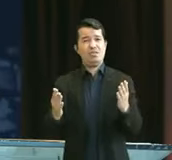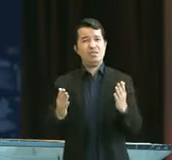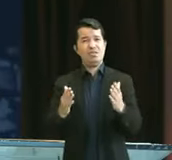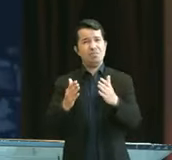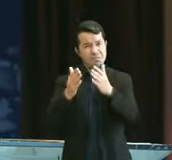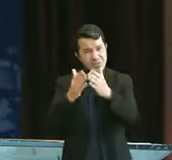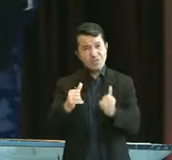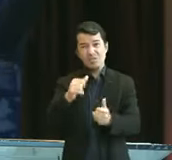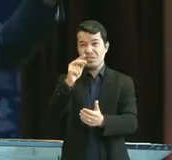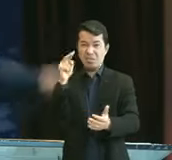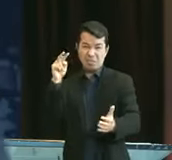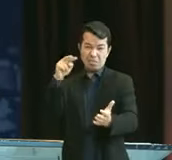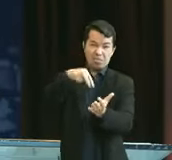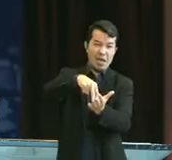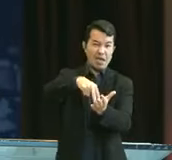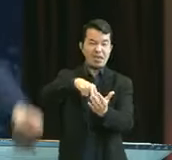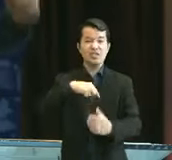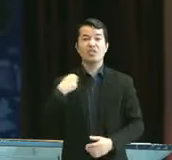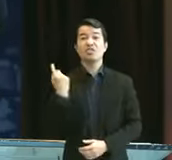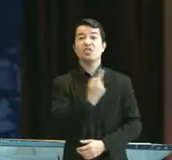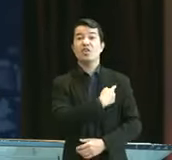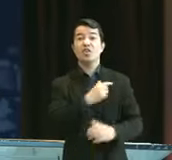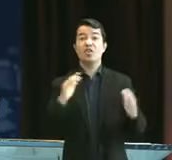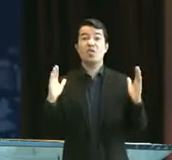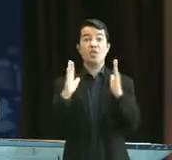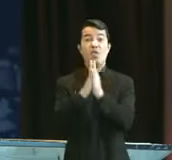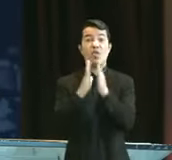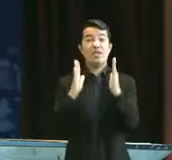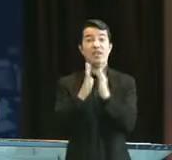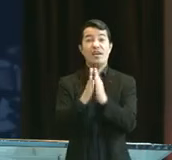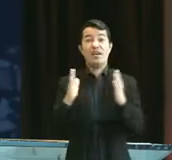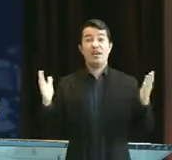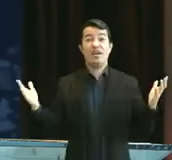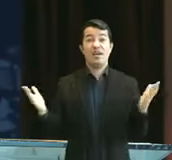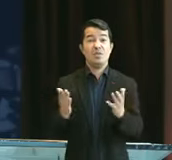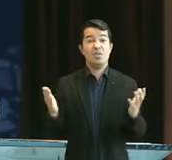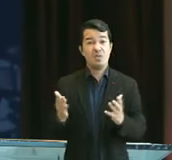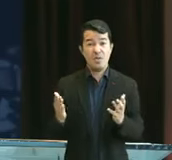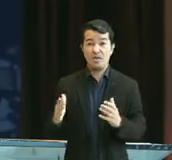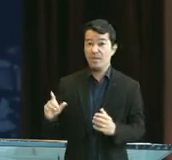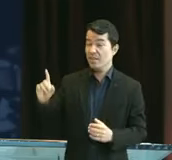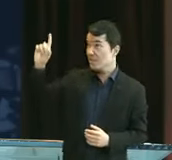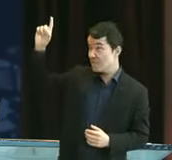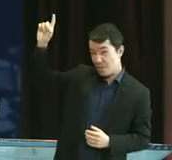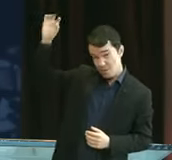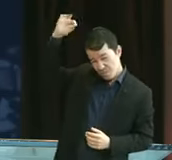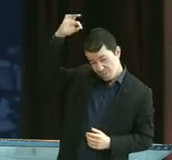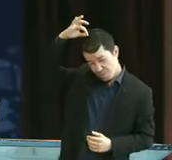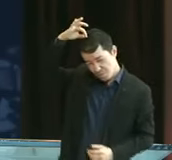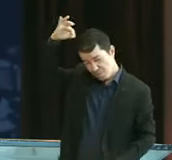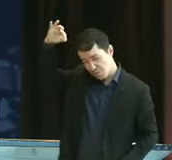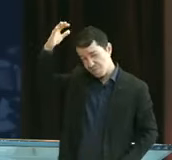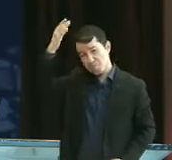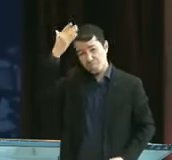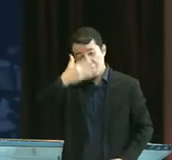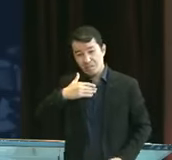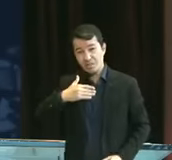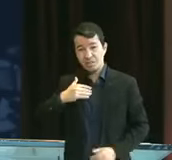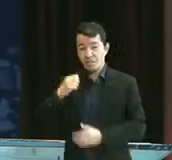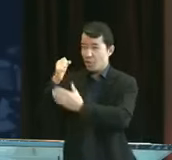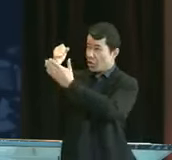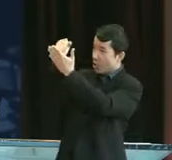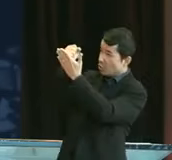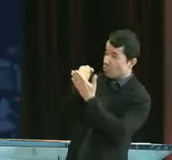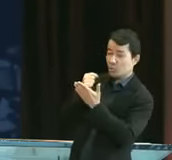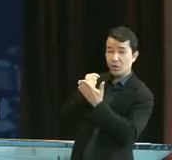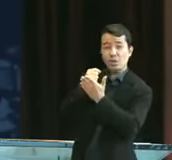fique de pé no seu lugar. Nós vamos orar agora e a presença de Deus vai nos visitar. Ele vai